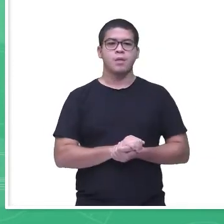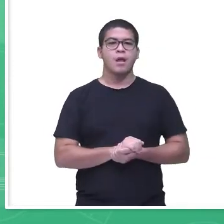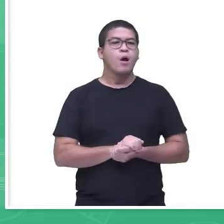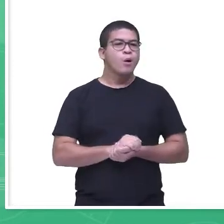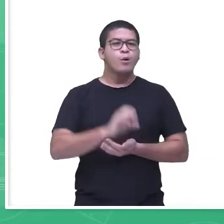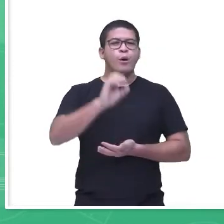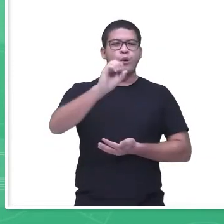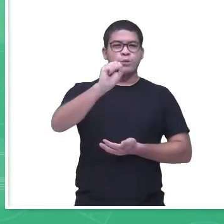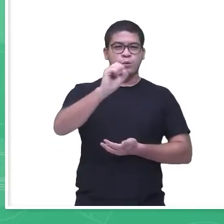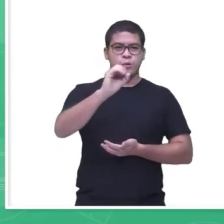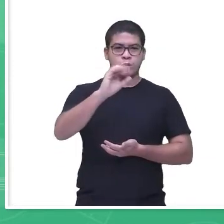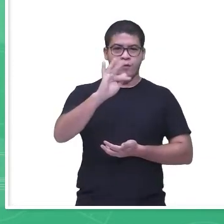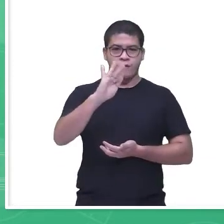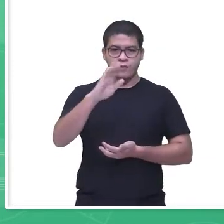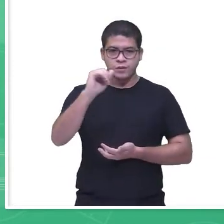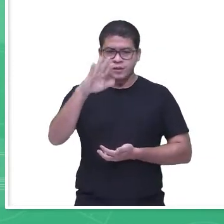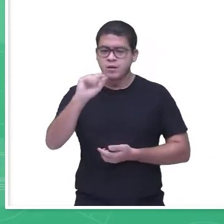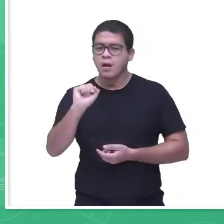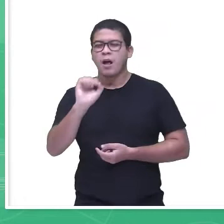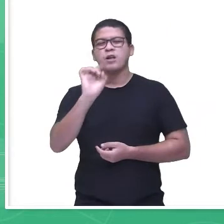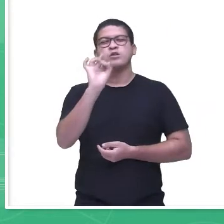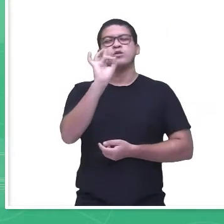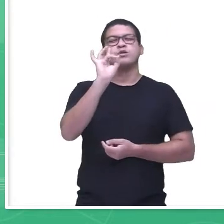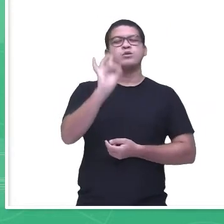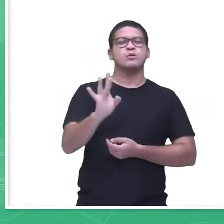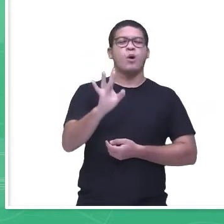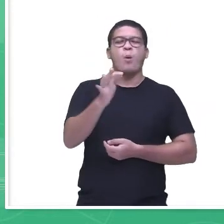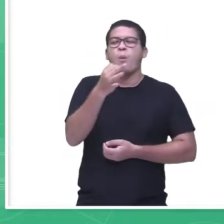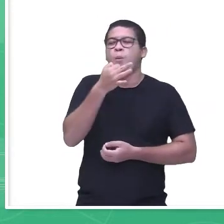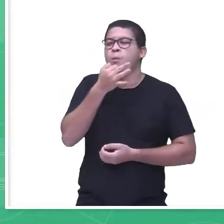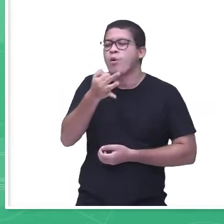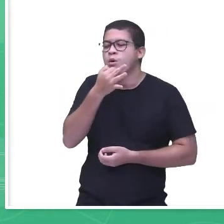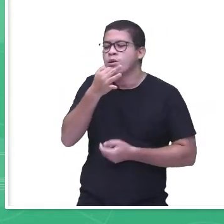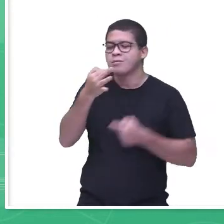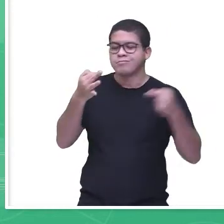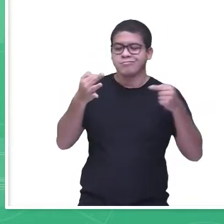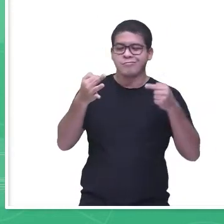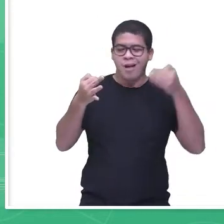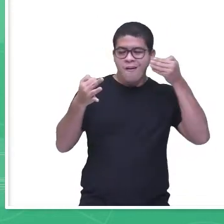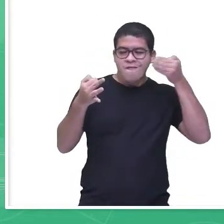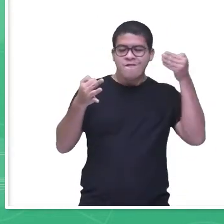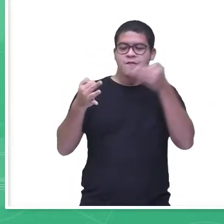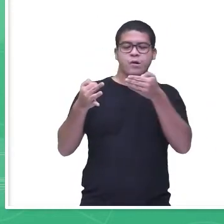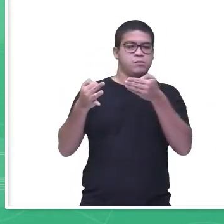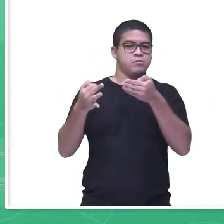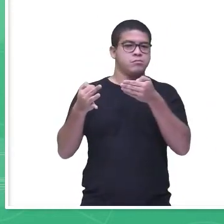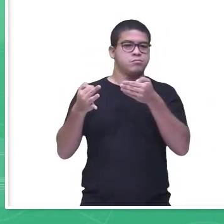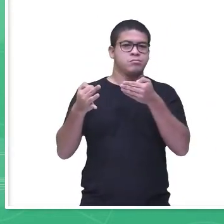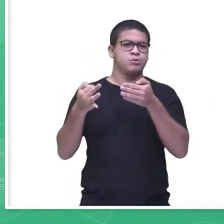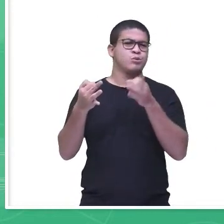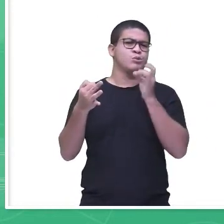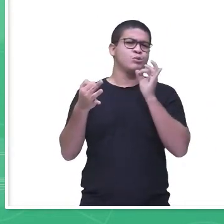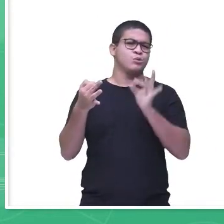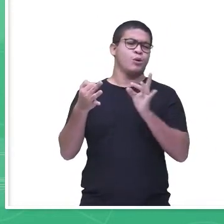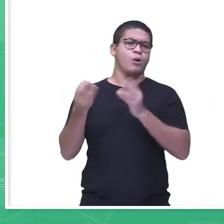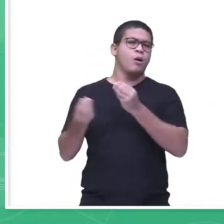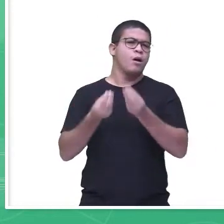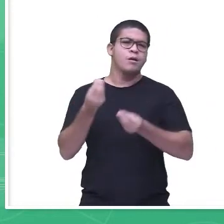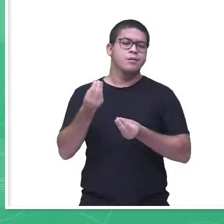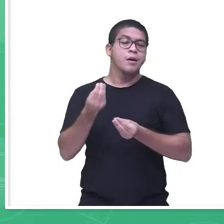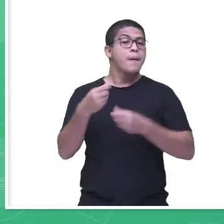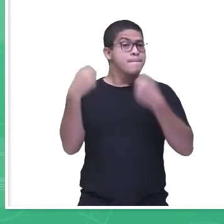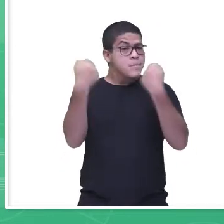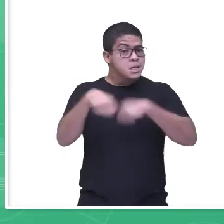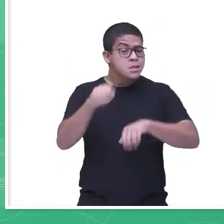queriam saber da aletheia. O que era a aletheia? A verdade, né? A verdade verdadeira, podemos